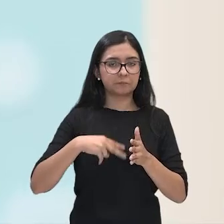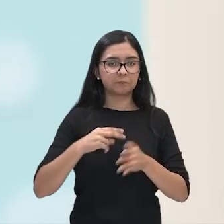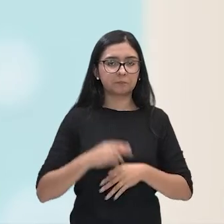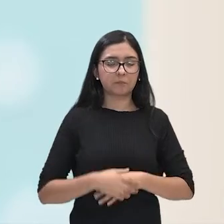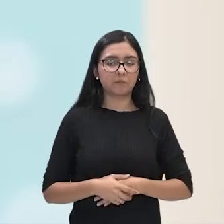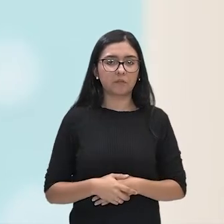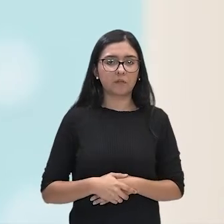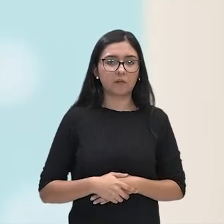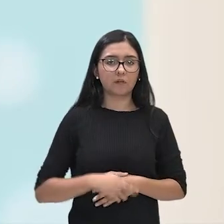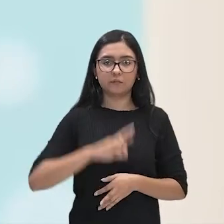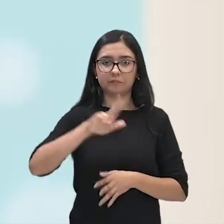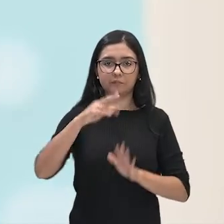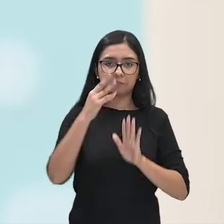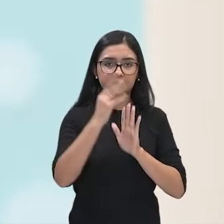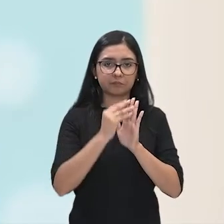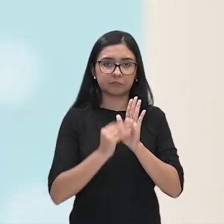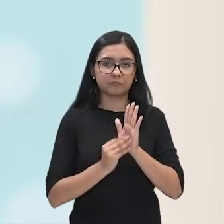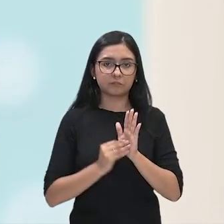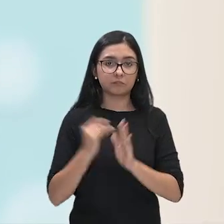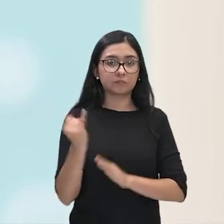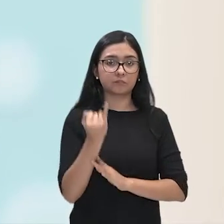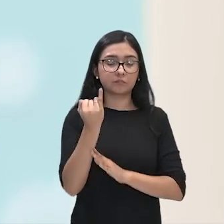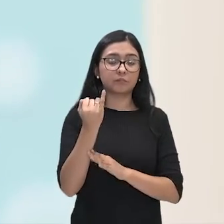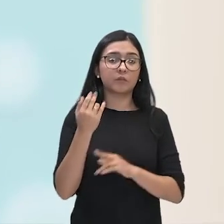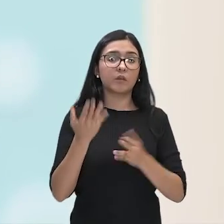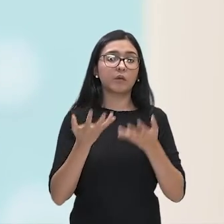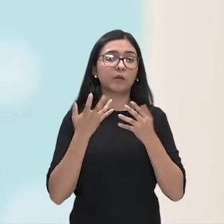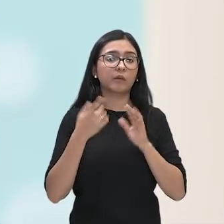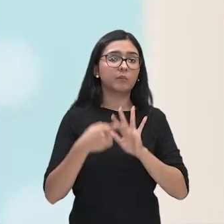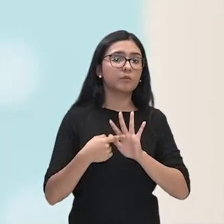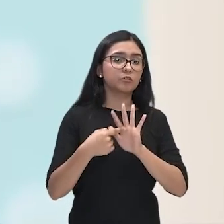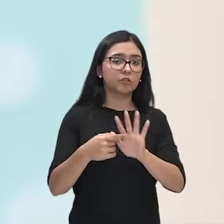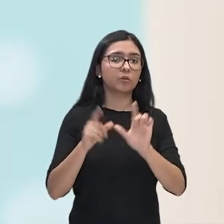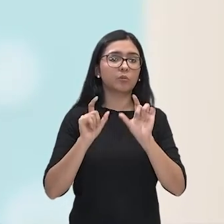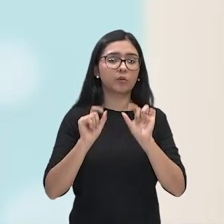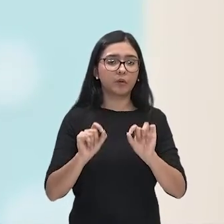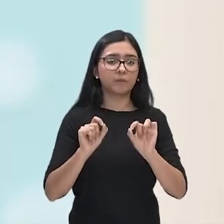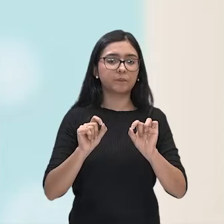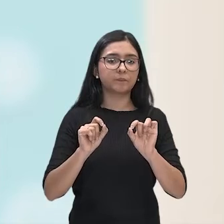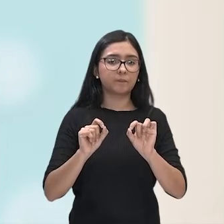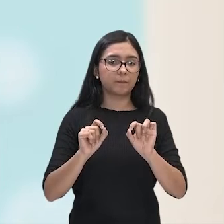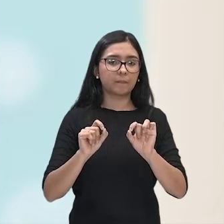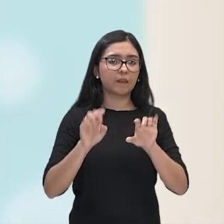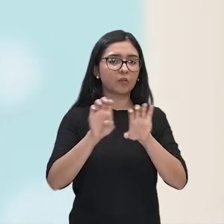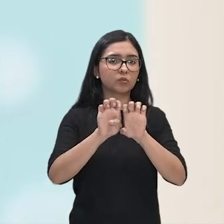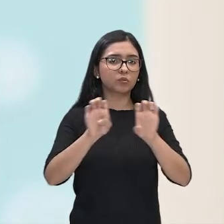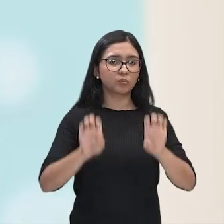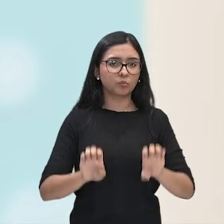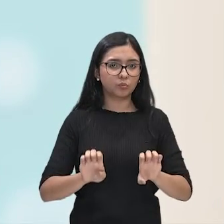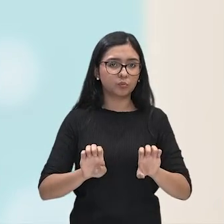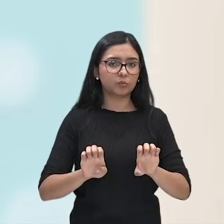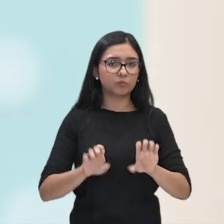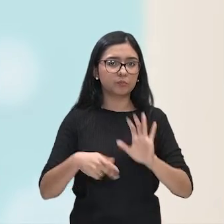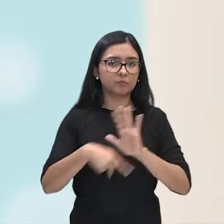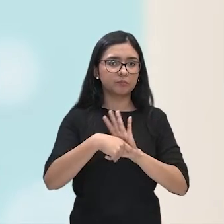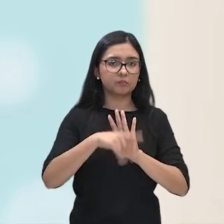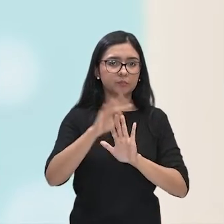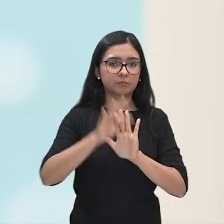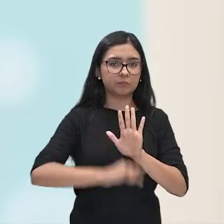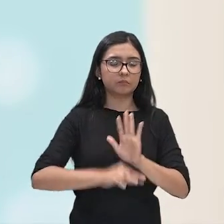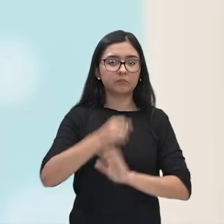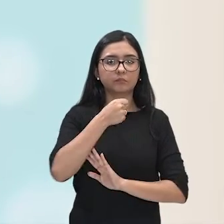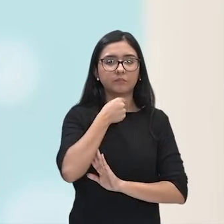é o conteúdo em si que importa. Eu quero mostrar para vocês como se constrói, né,